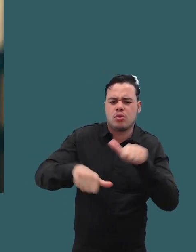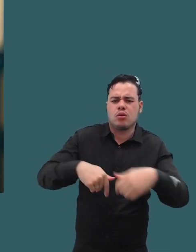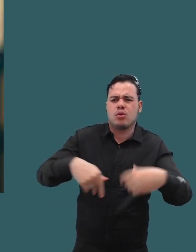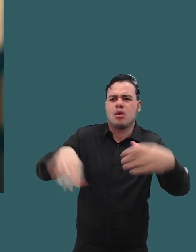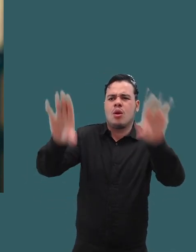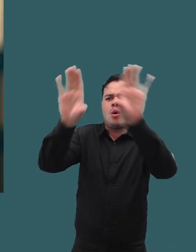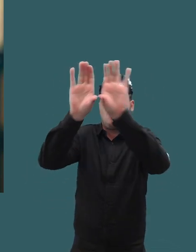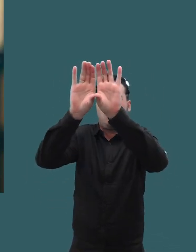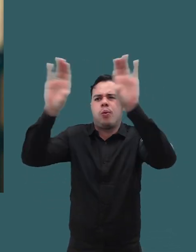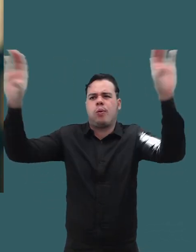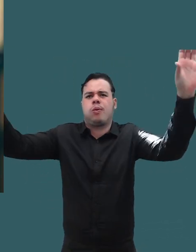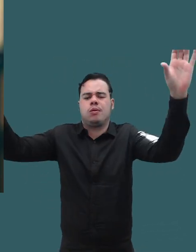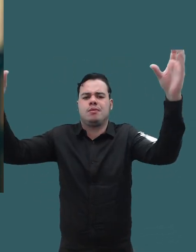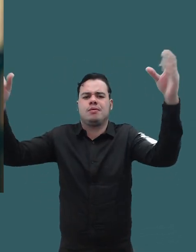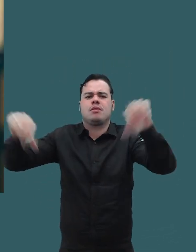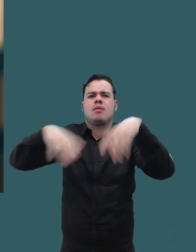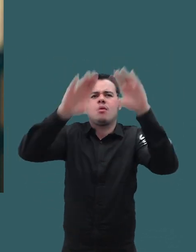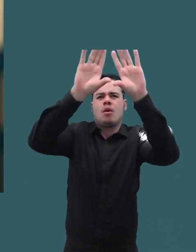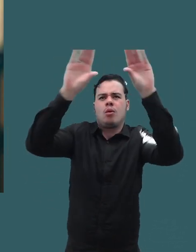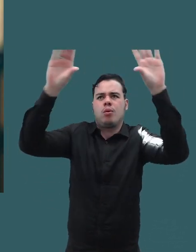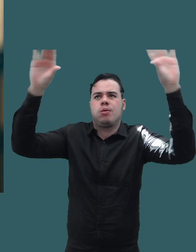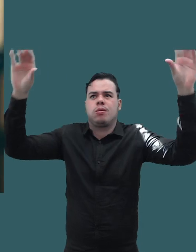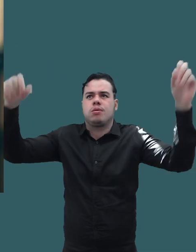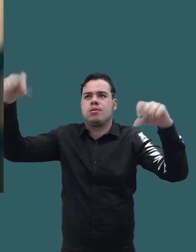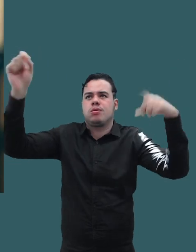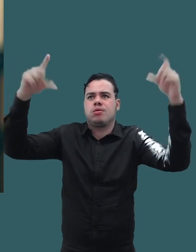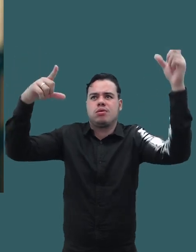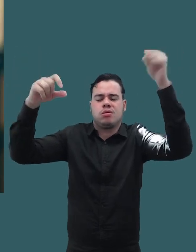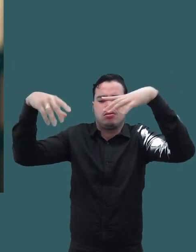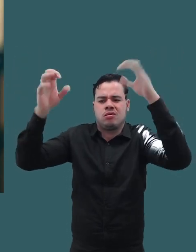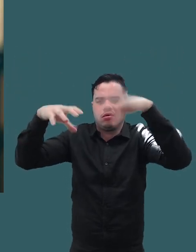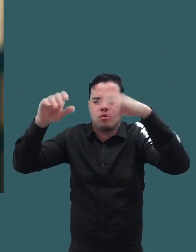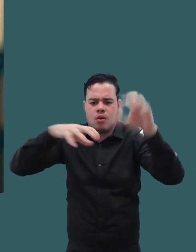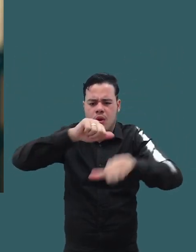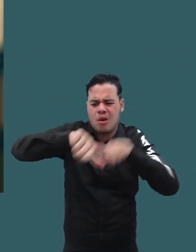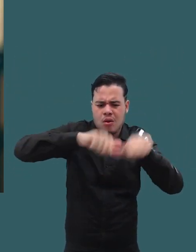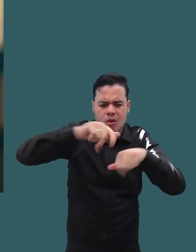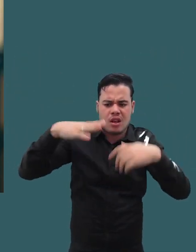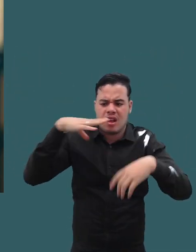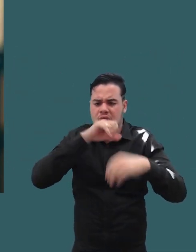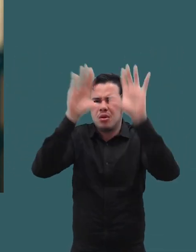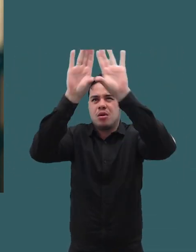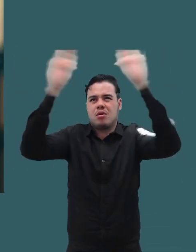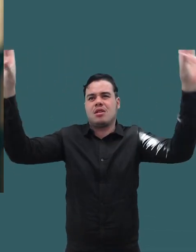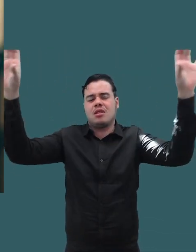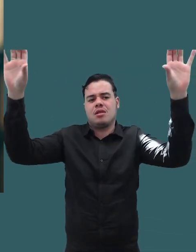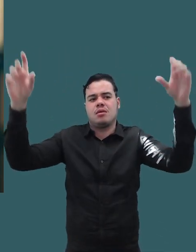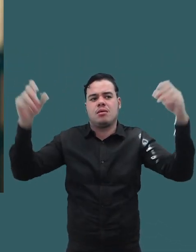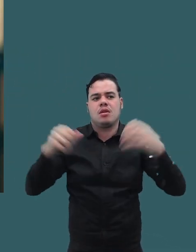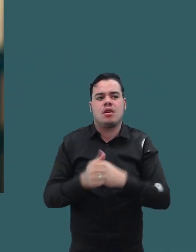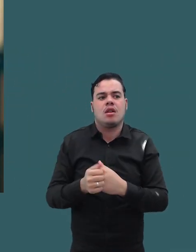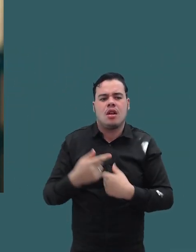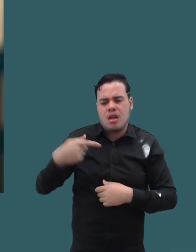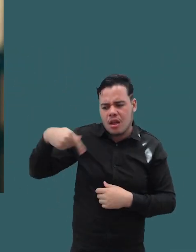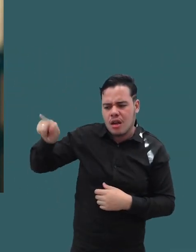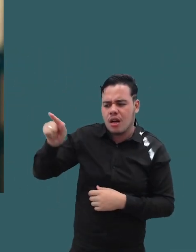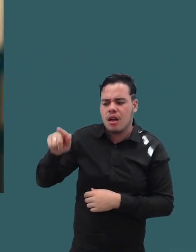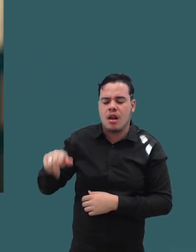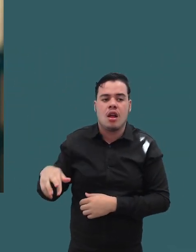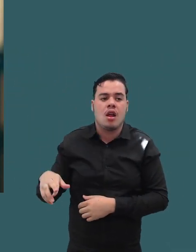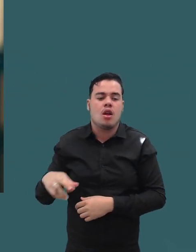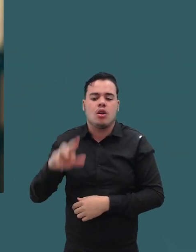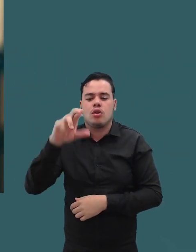climáticas, elaborado pelo Grupo de Pesquisa em Jornalismo Ambiental da UFR, da Universidade Federal do Rio Grande do Sul. Então,